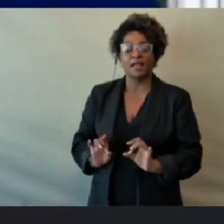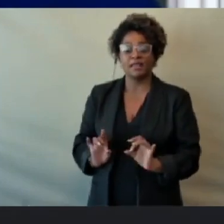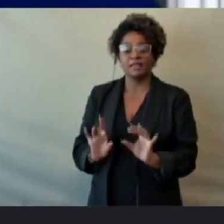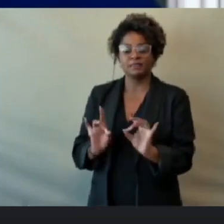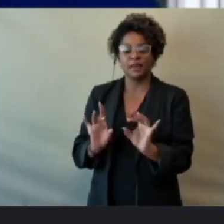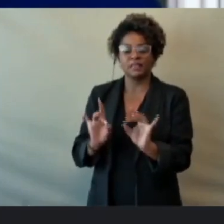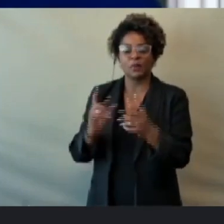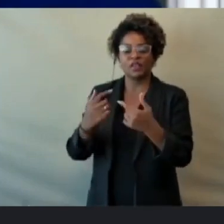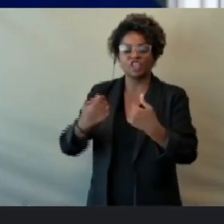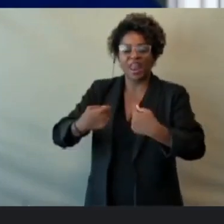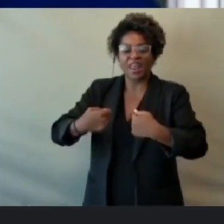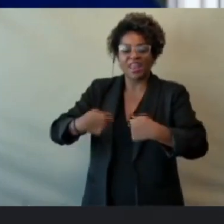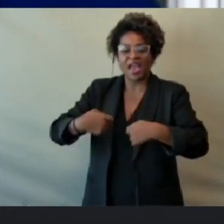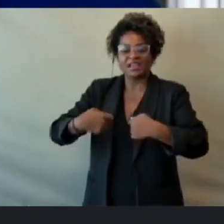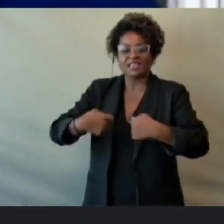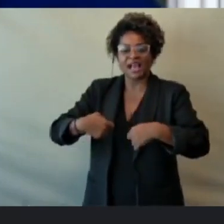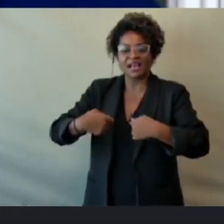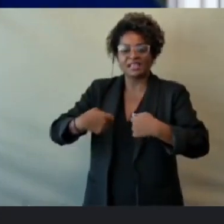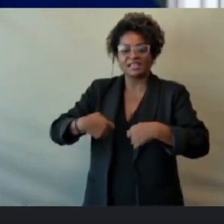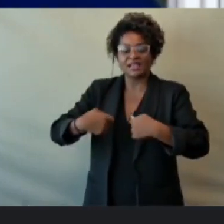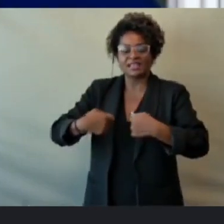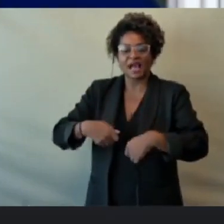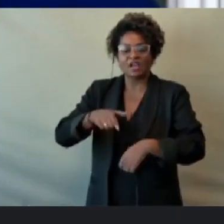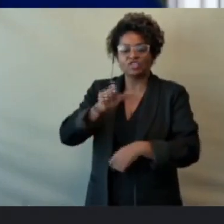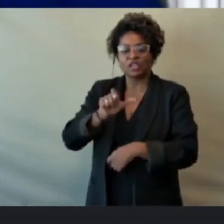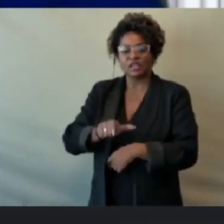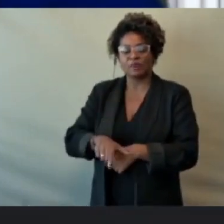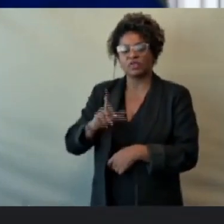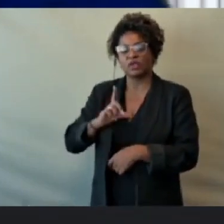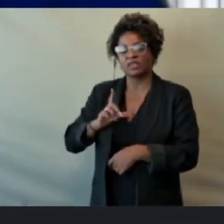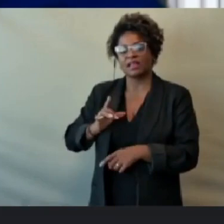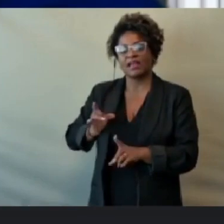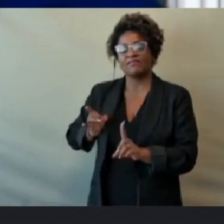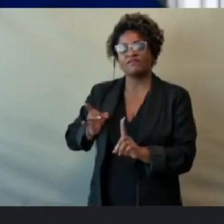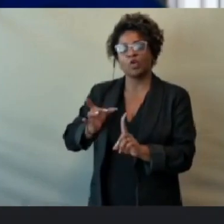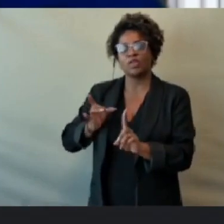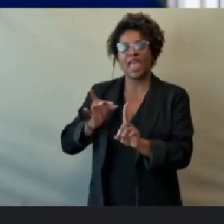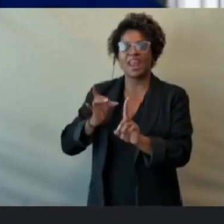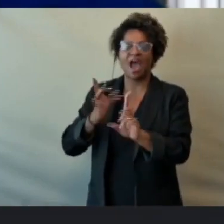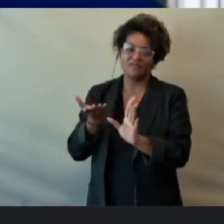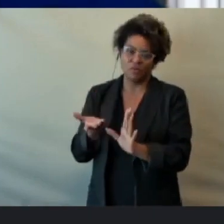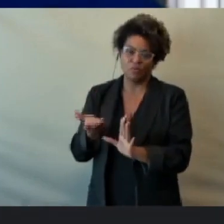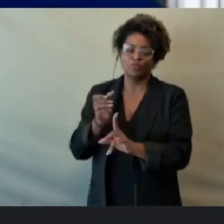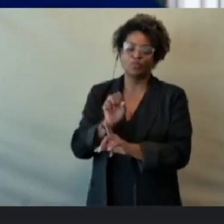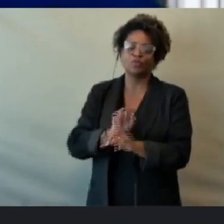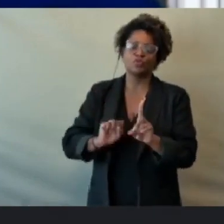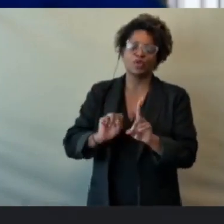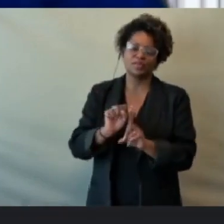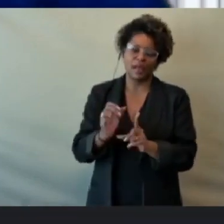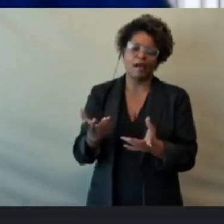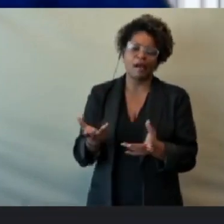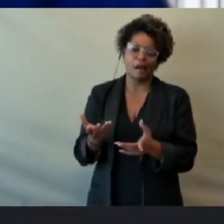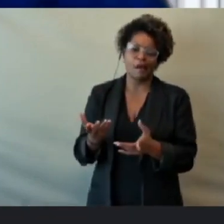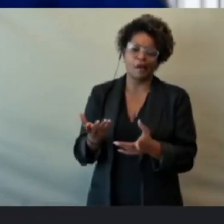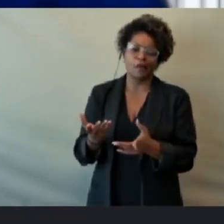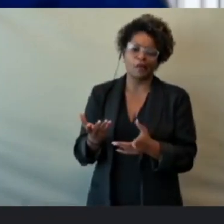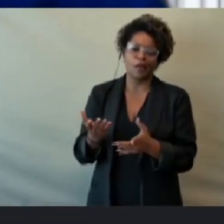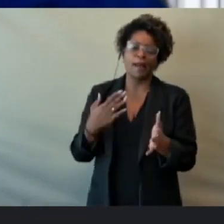indivíduos em situação de vulnerabilidade, risco pessoal e social, ou que estejam com a violação dos seus direitos.